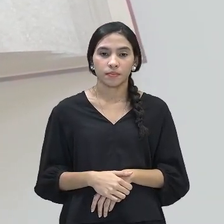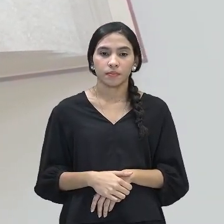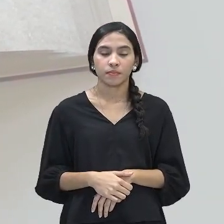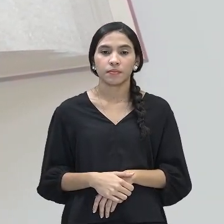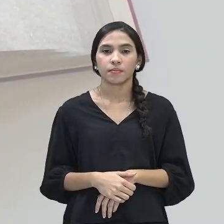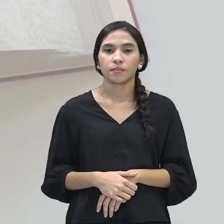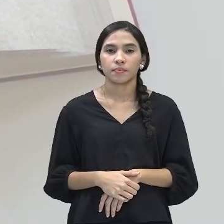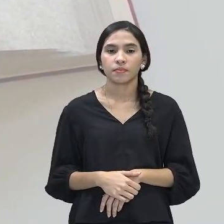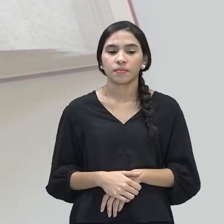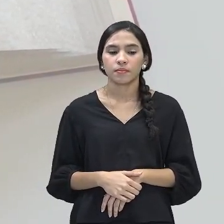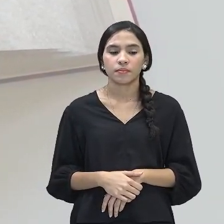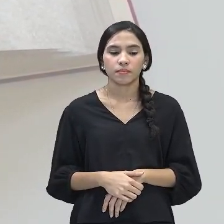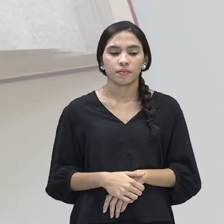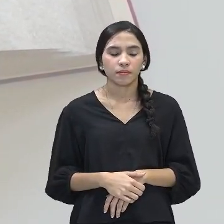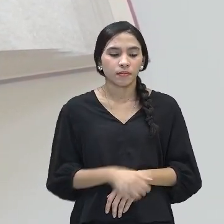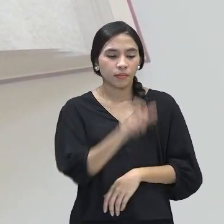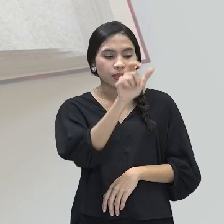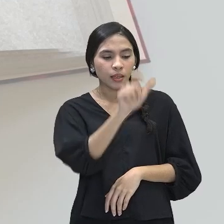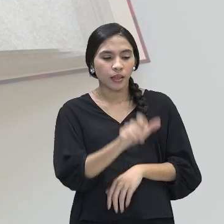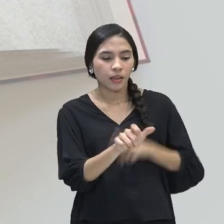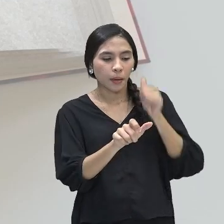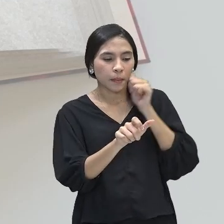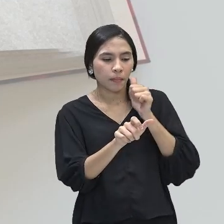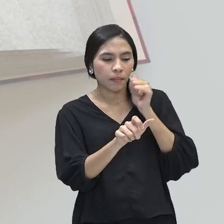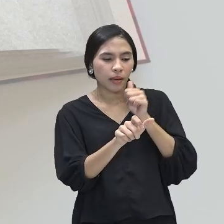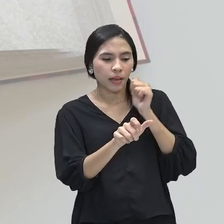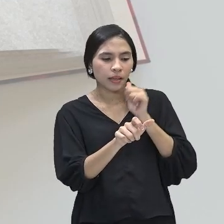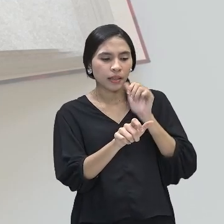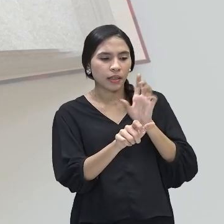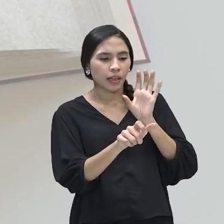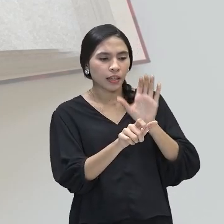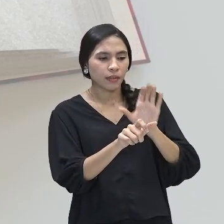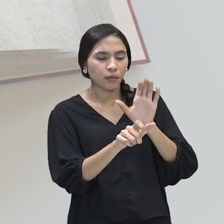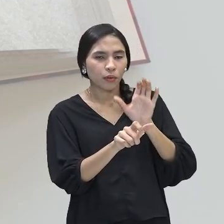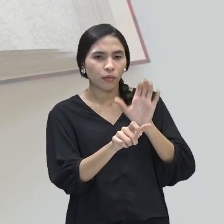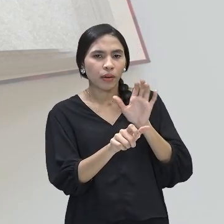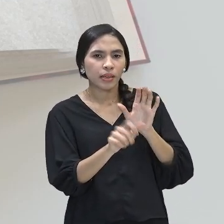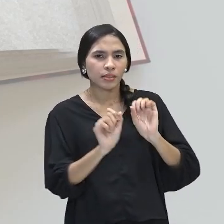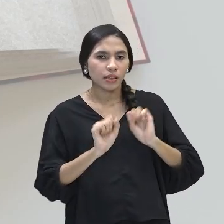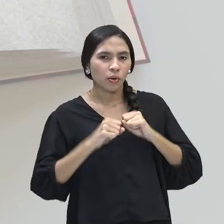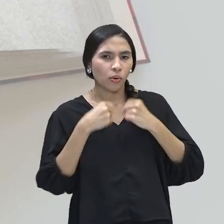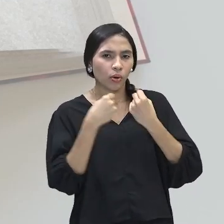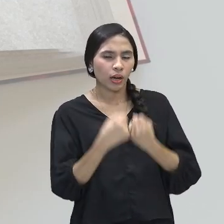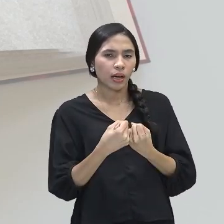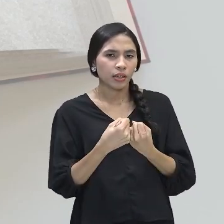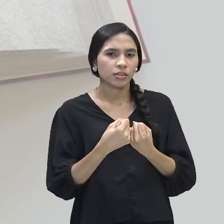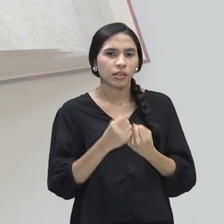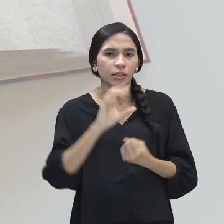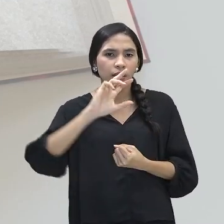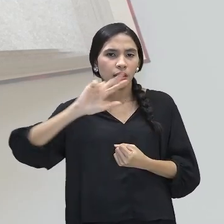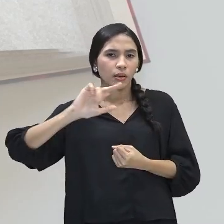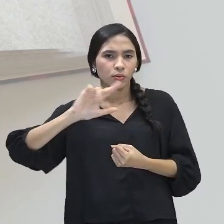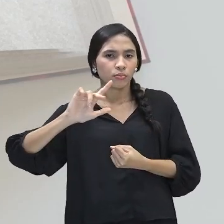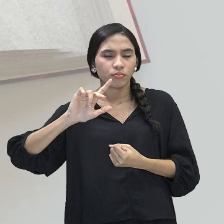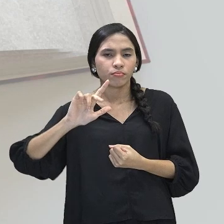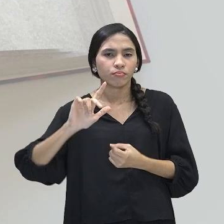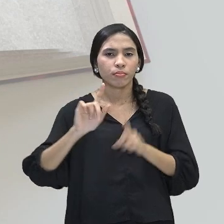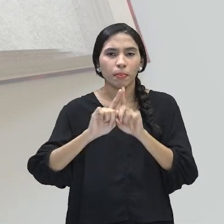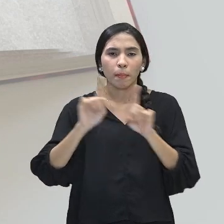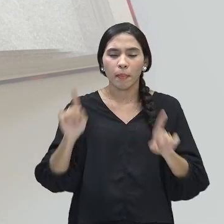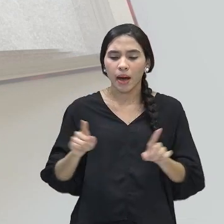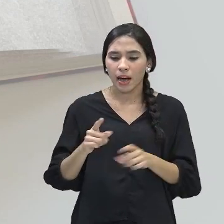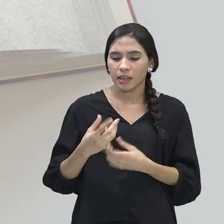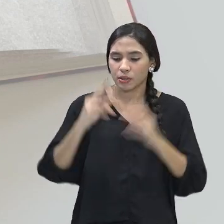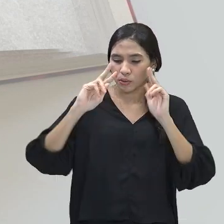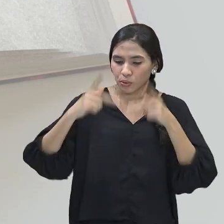O que nela se elevava não era a coragem, ela era substância apenas, menos do que humana. Como poderia